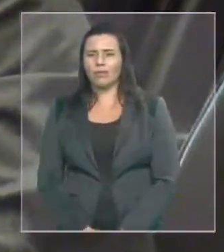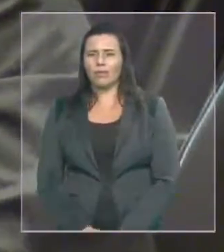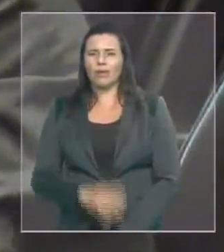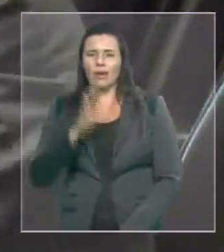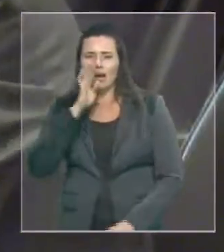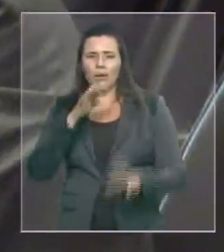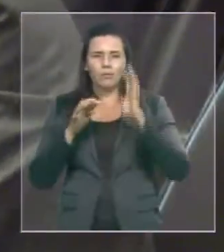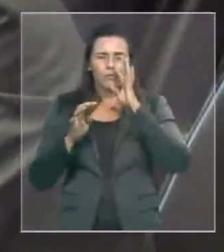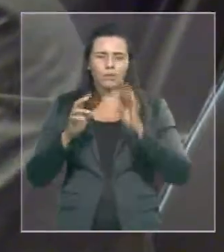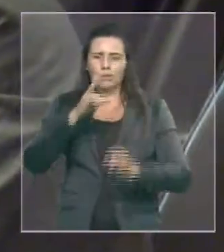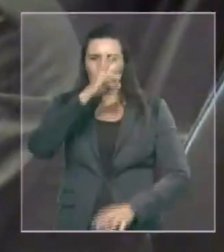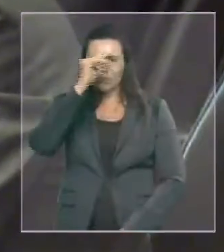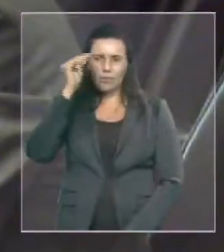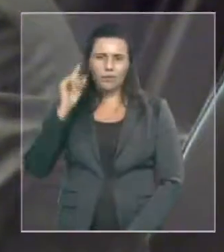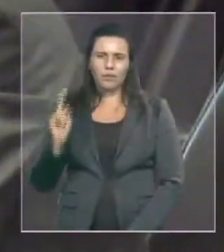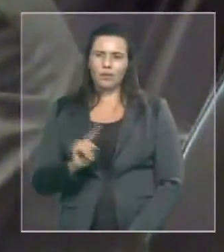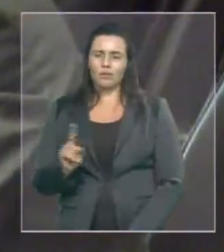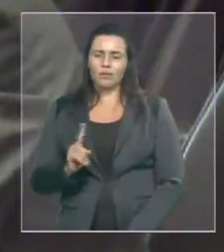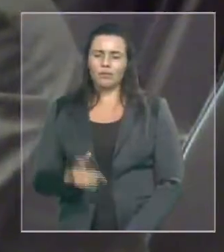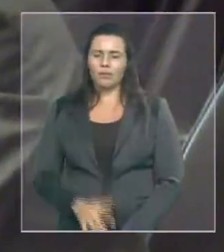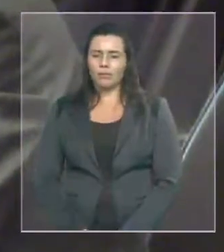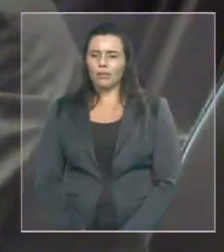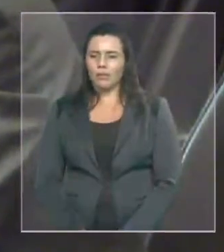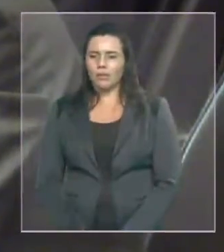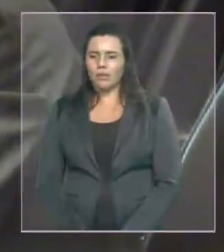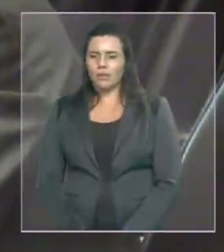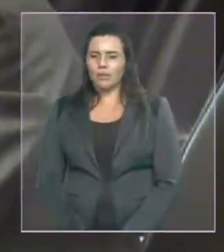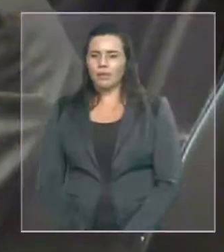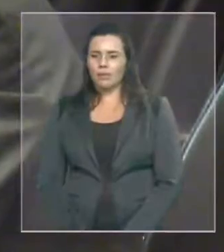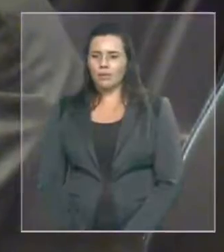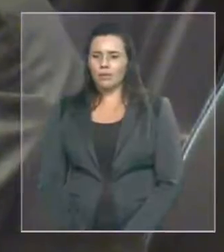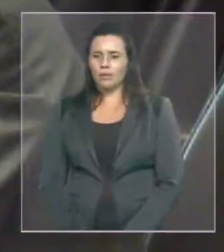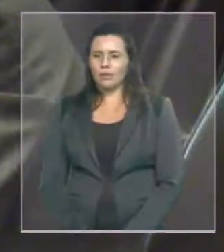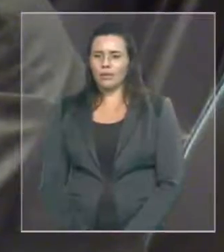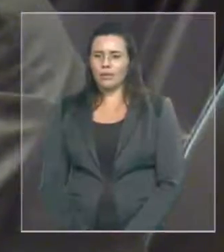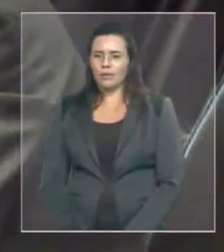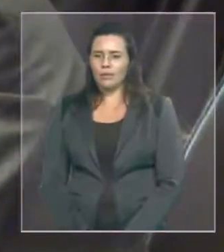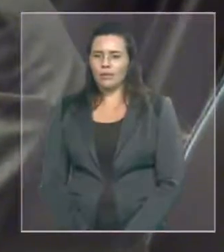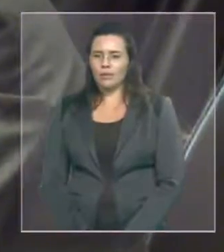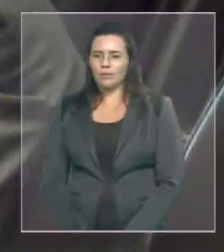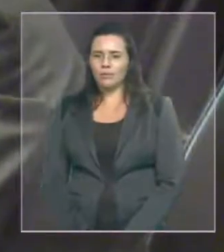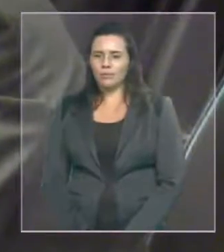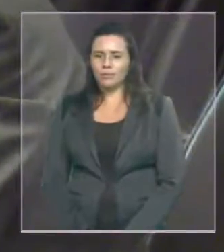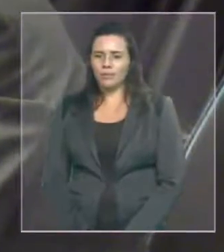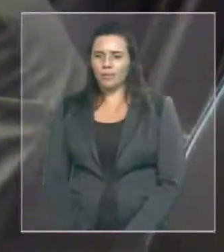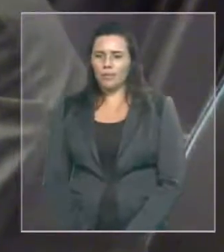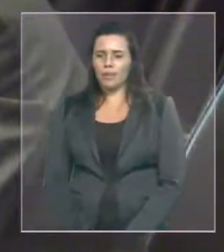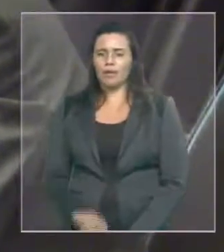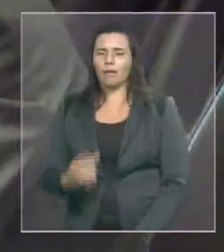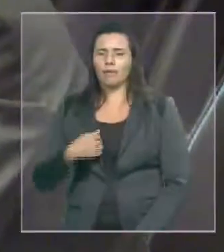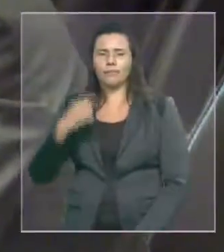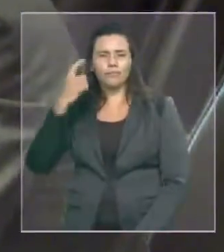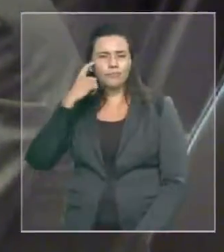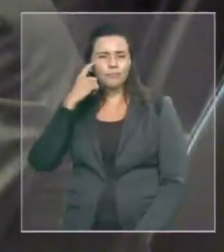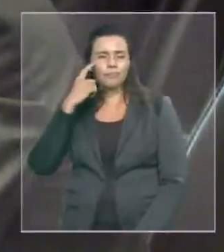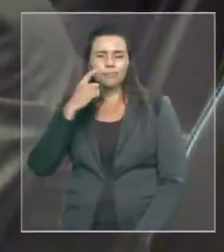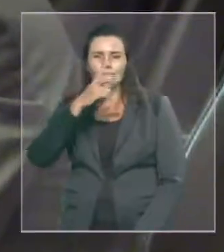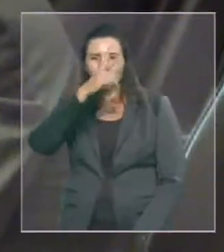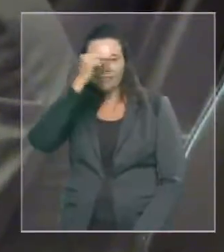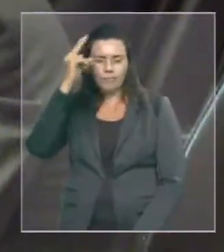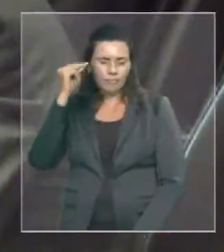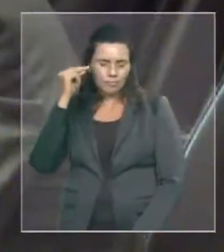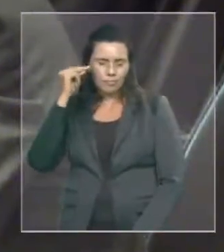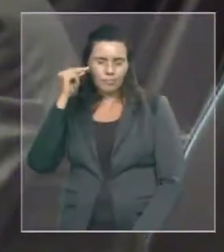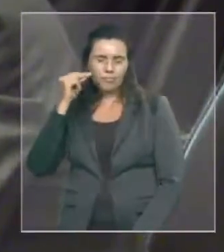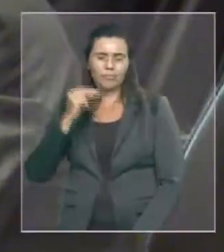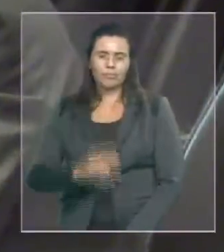porque Não compensa, deputado, passa por cima, não compensa. Com um político como o prefeito Edivaldo Holanda Júnior, que teve 2